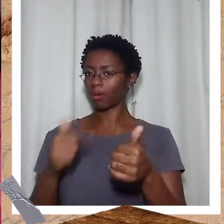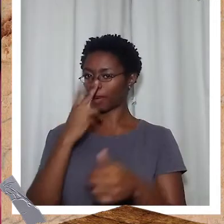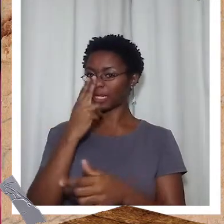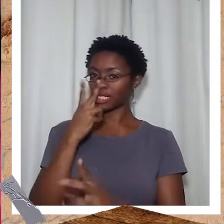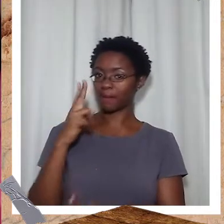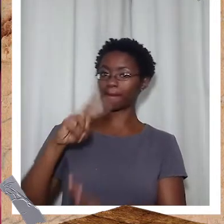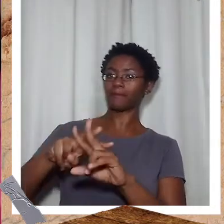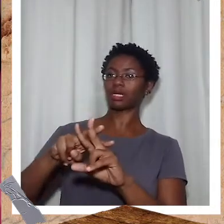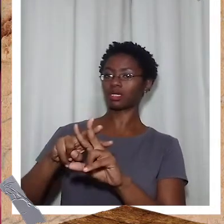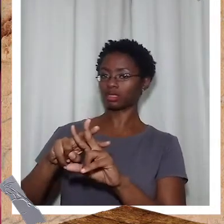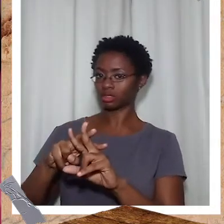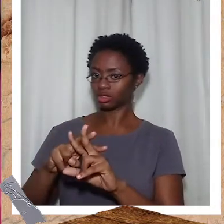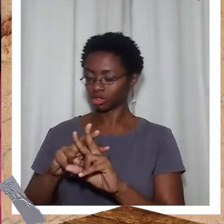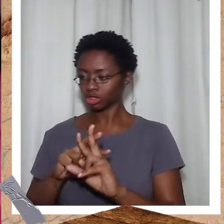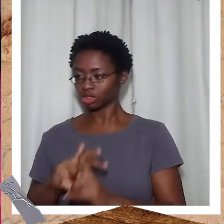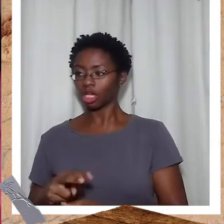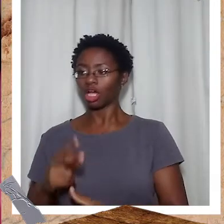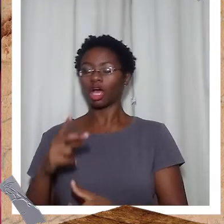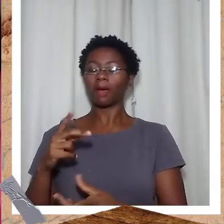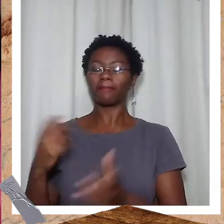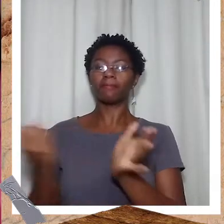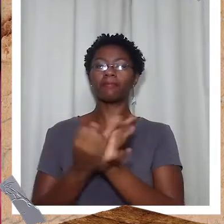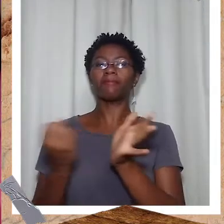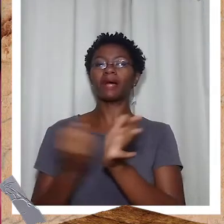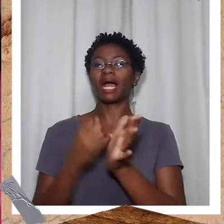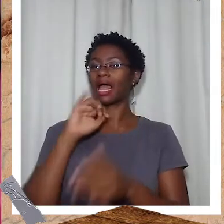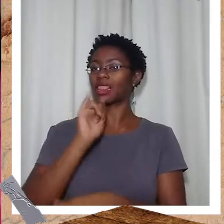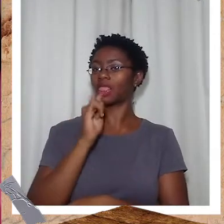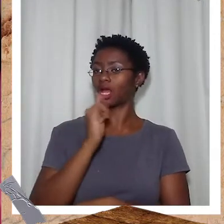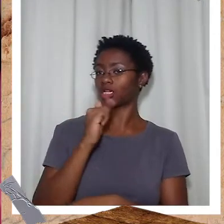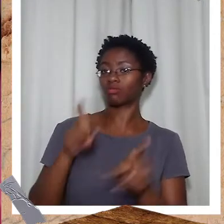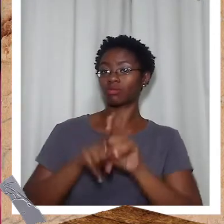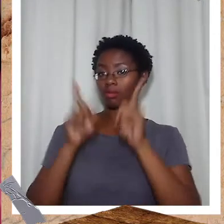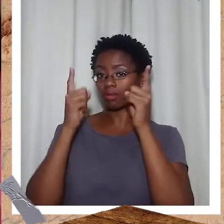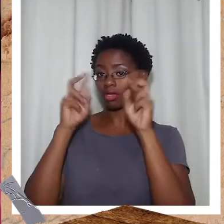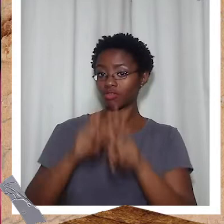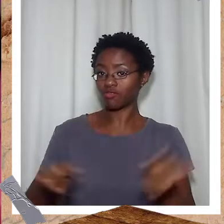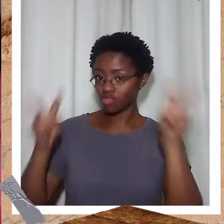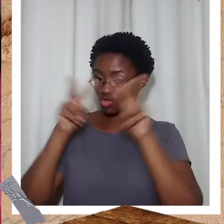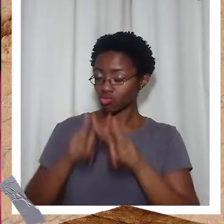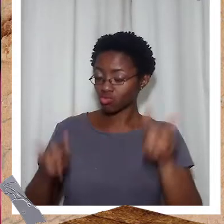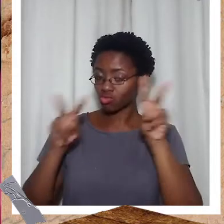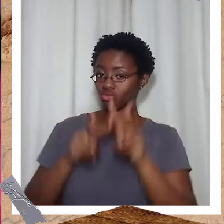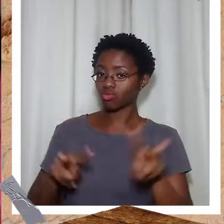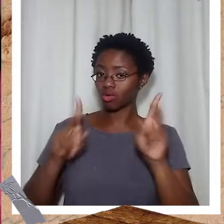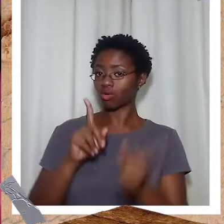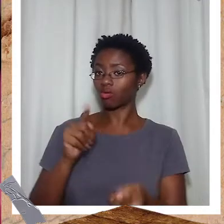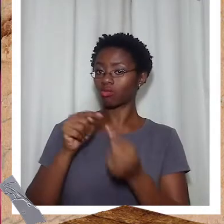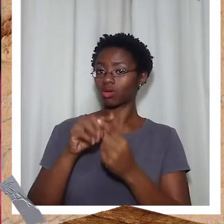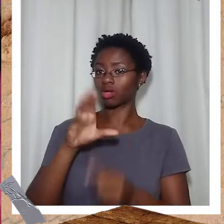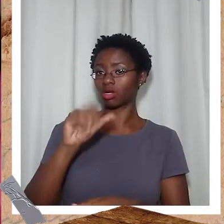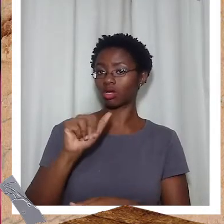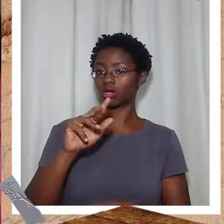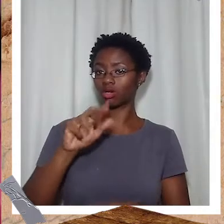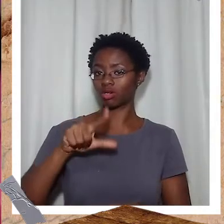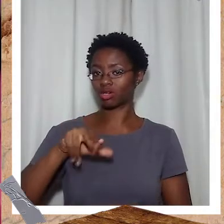sejam convenções visuais, sejam convenções narrativas sobre a Carolina, que, em certa